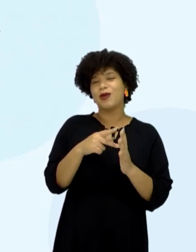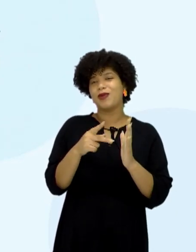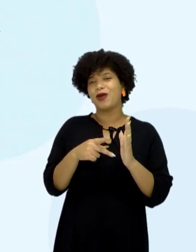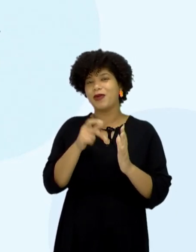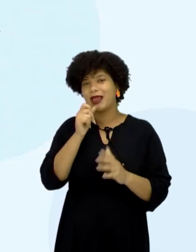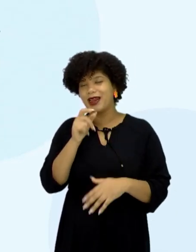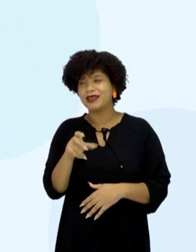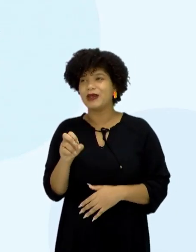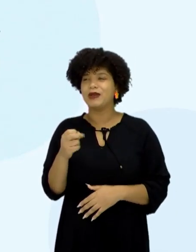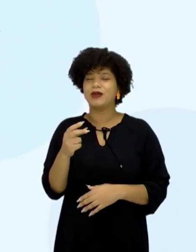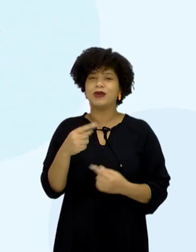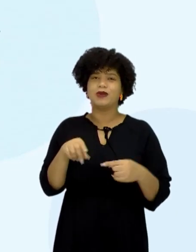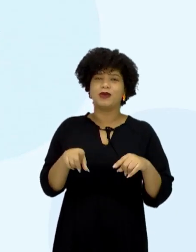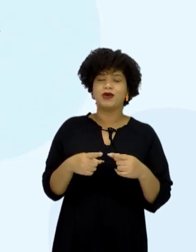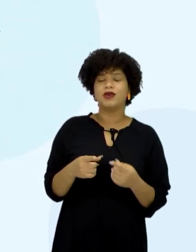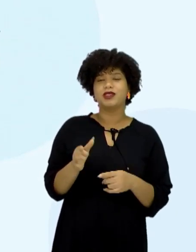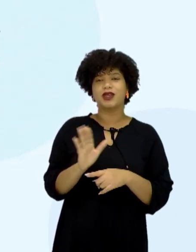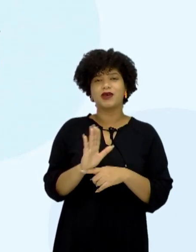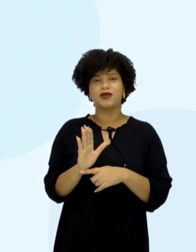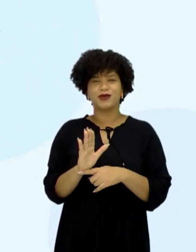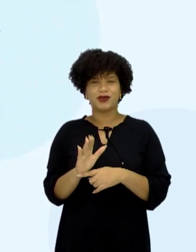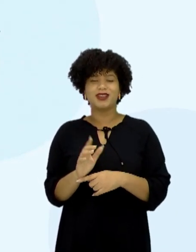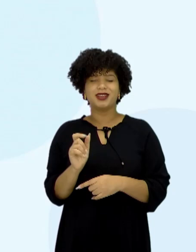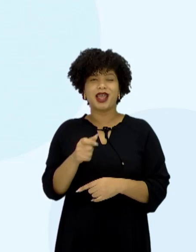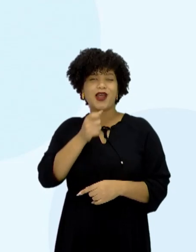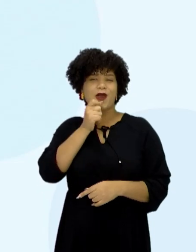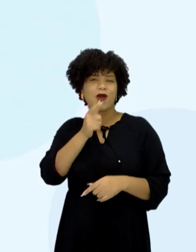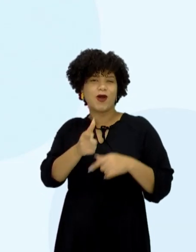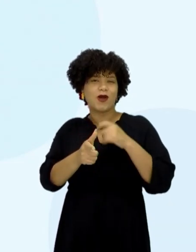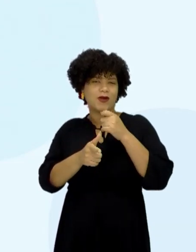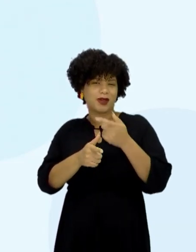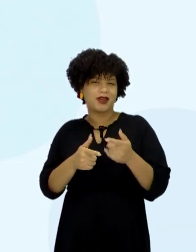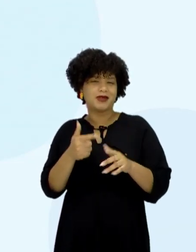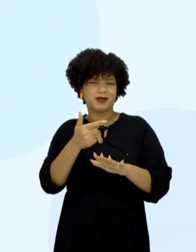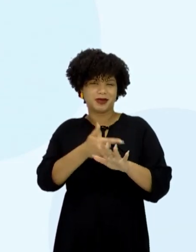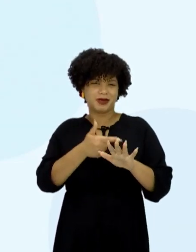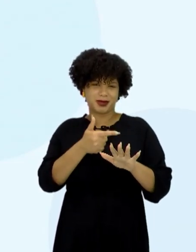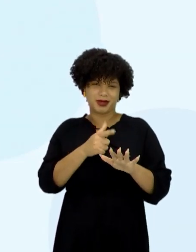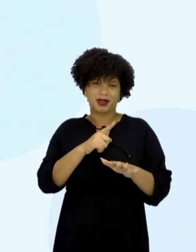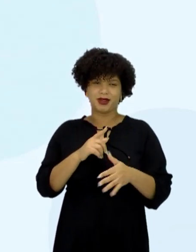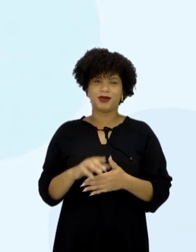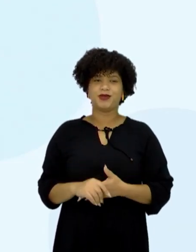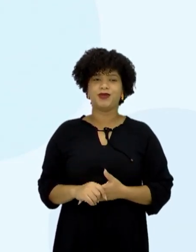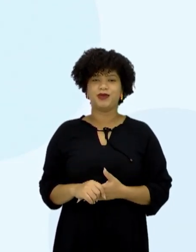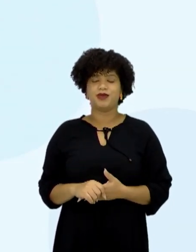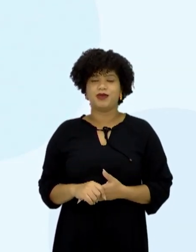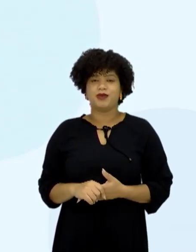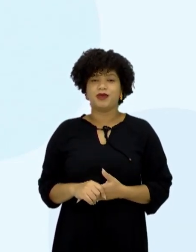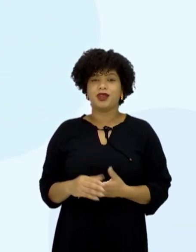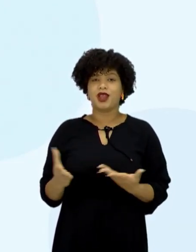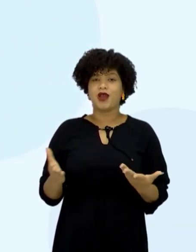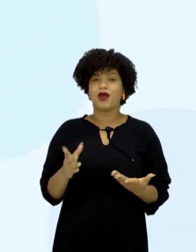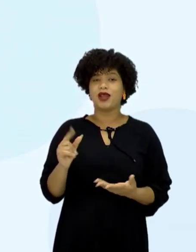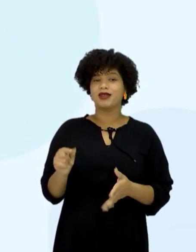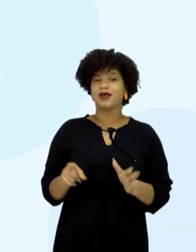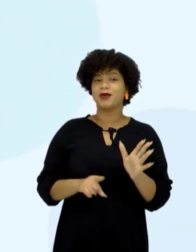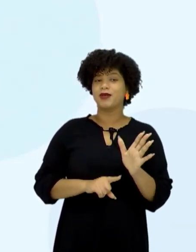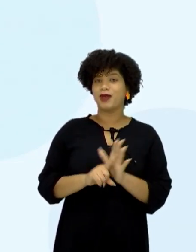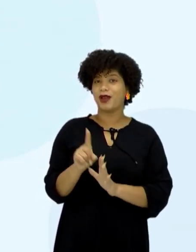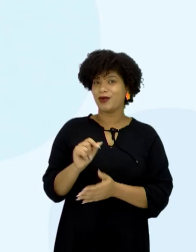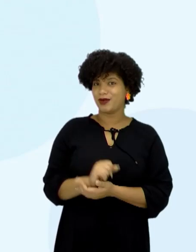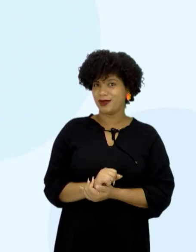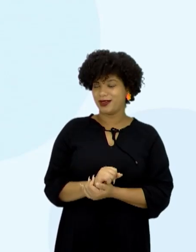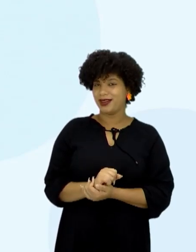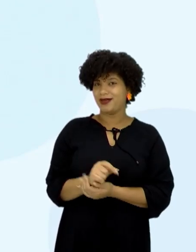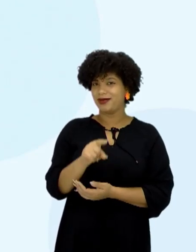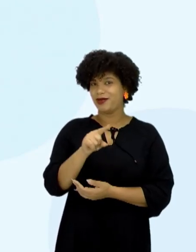um vídeo, brincar com a situação, tá? E aí, eu preparei para vocês hoje, já que a gente está falando de paródia